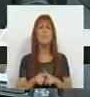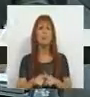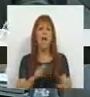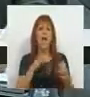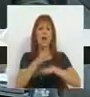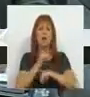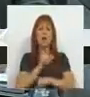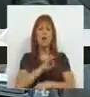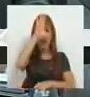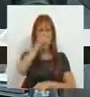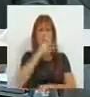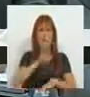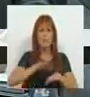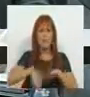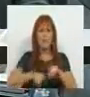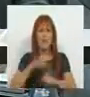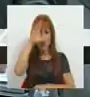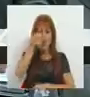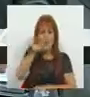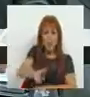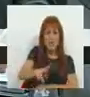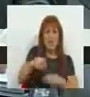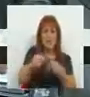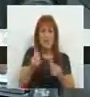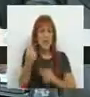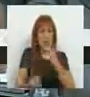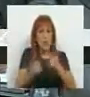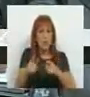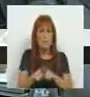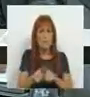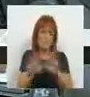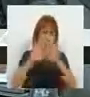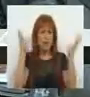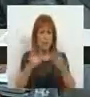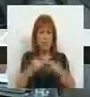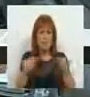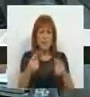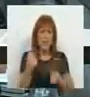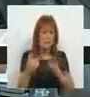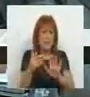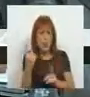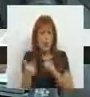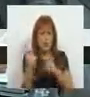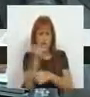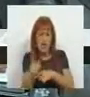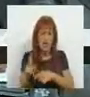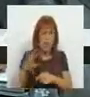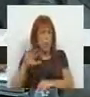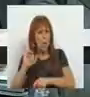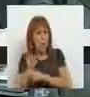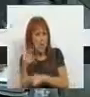A continuidade que o Sr. Ministro fala relativamente ao Governo anterior, no grosso das matérias, salvaguardando uma exceção ou